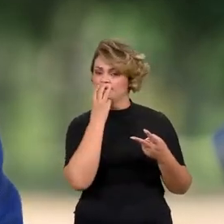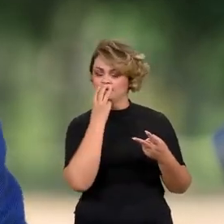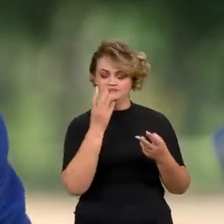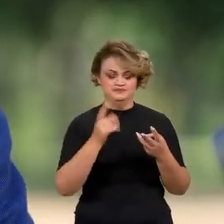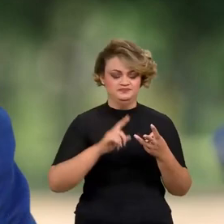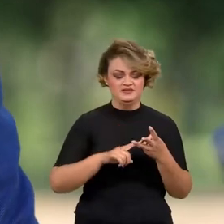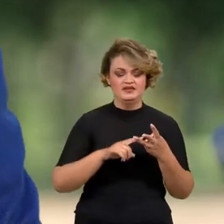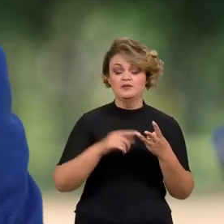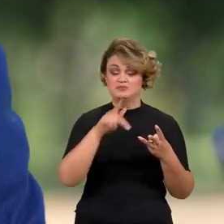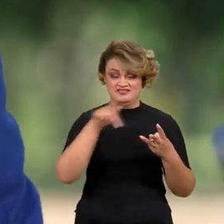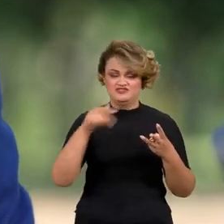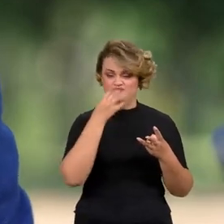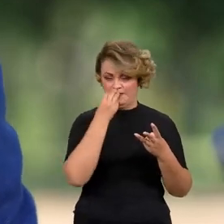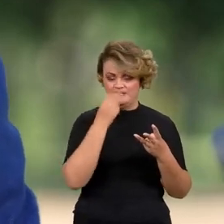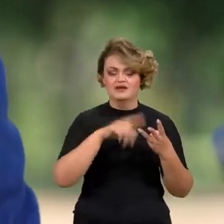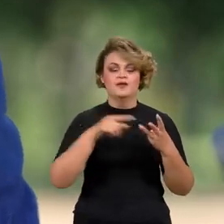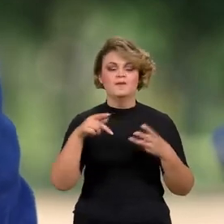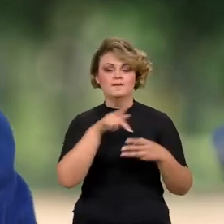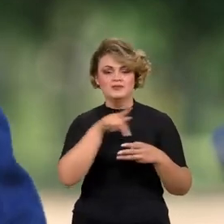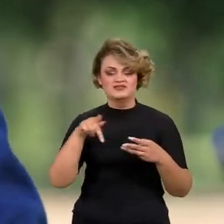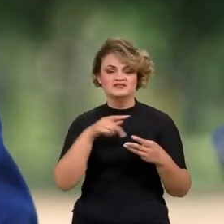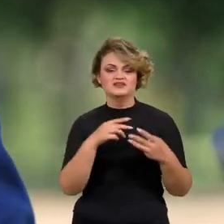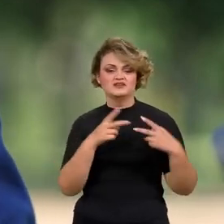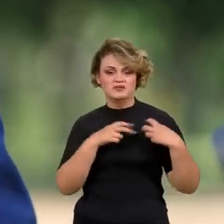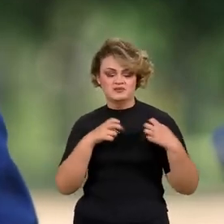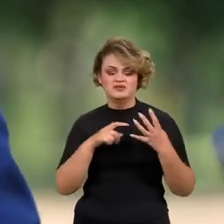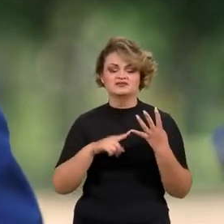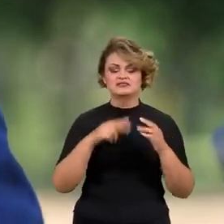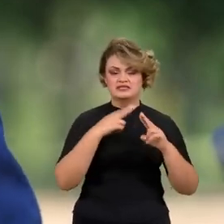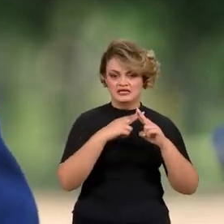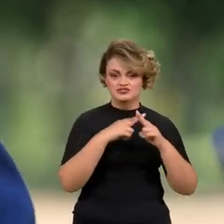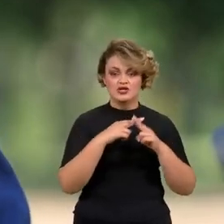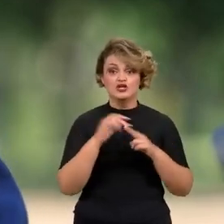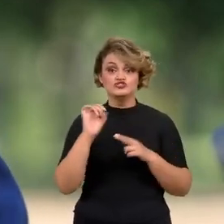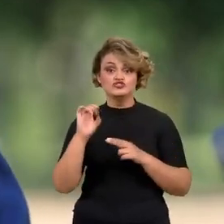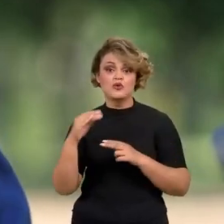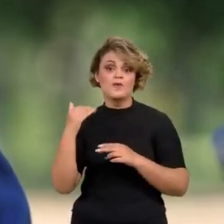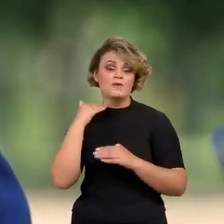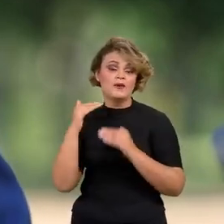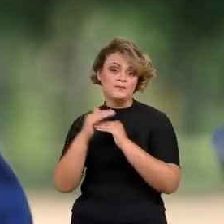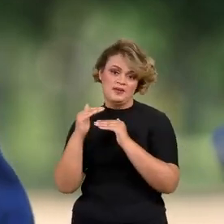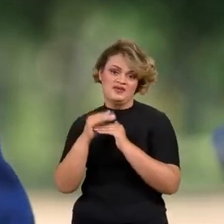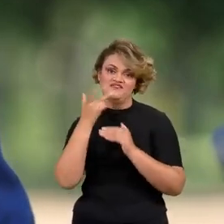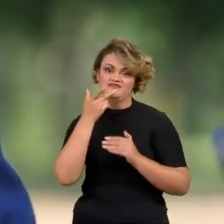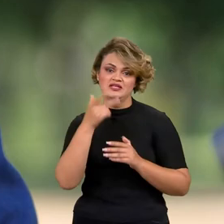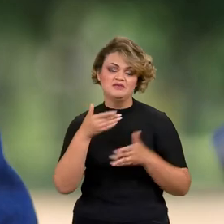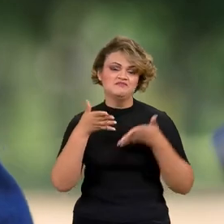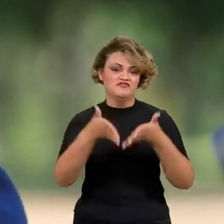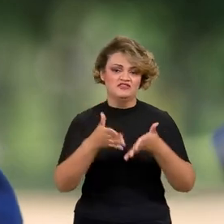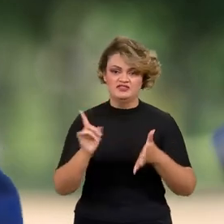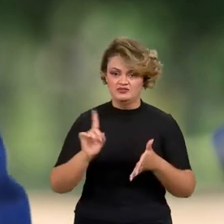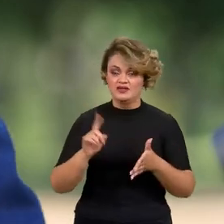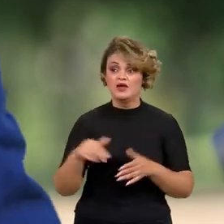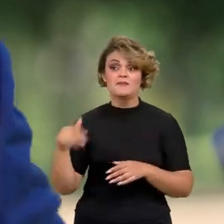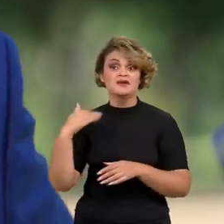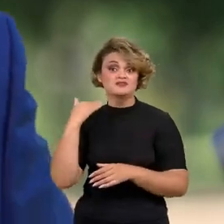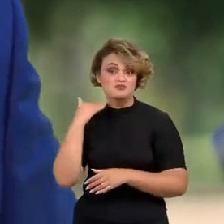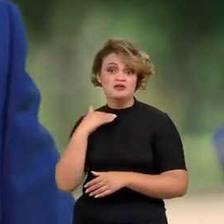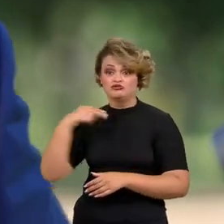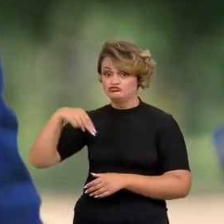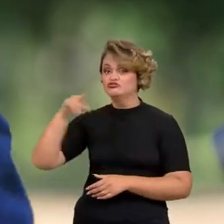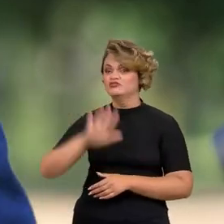e o presidente da Caixa Econômica só não falou o Banco do Brasil porque estava viajando aí mas falou o Banco do Nordeste também o Paulo Câmara falou